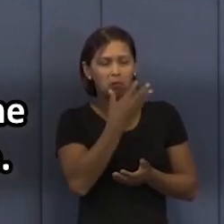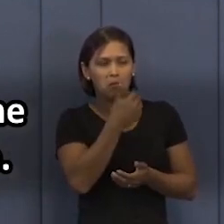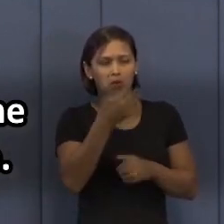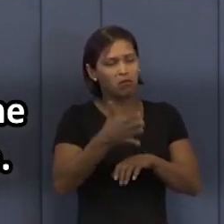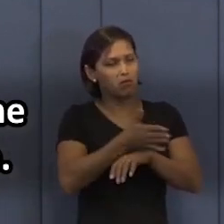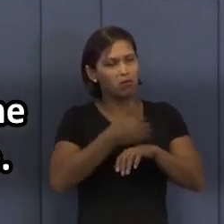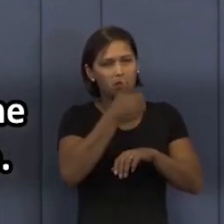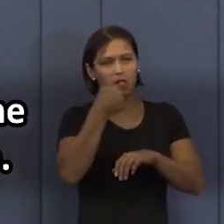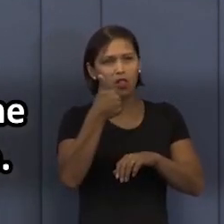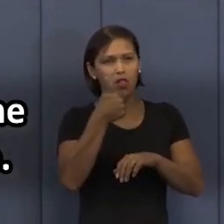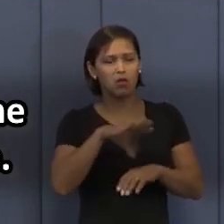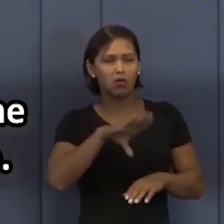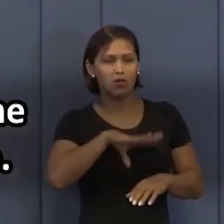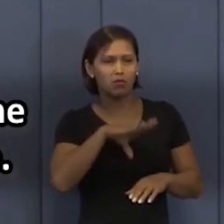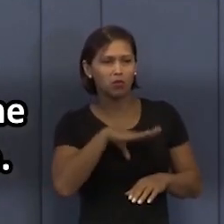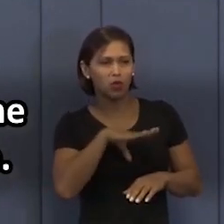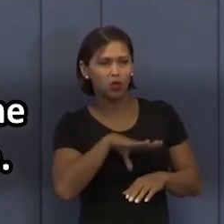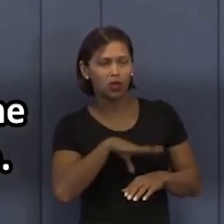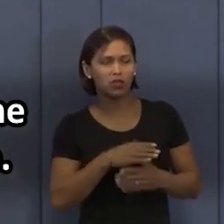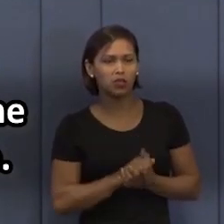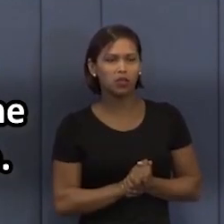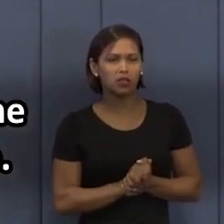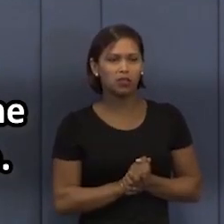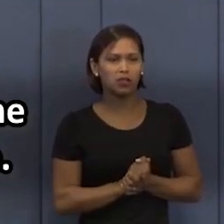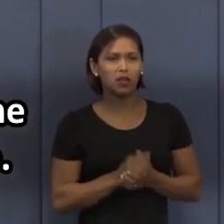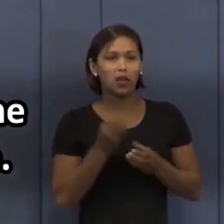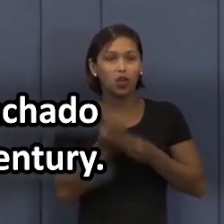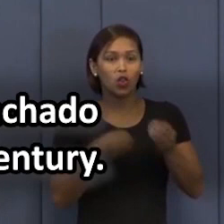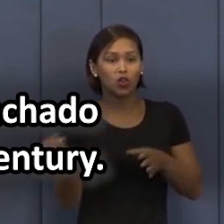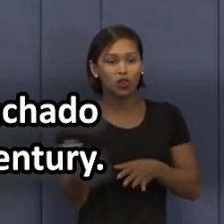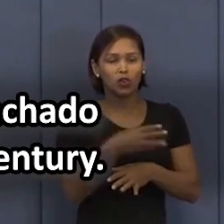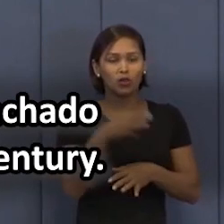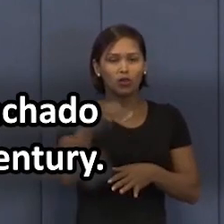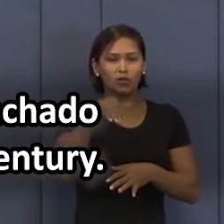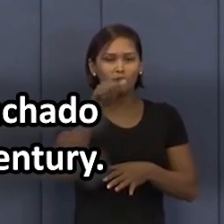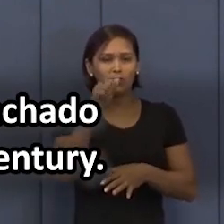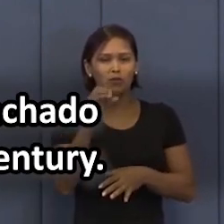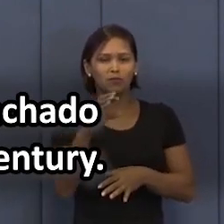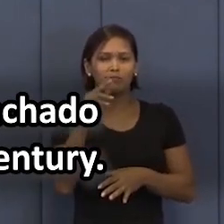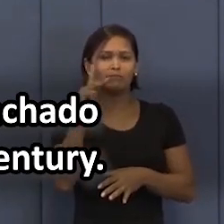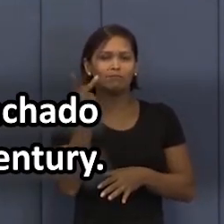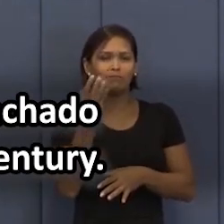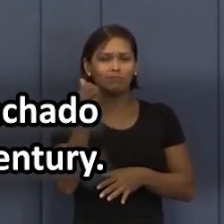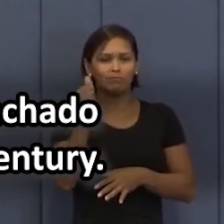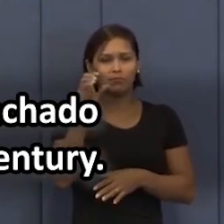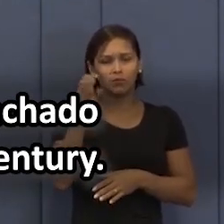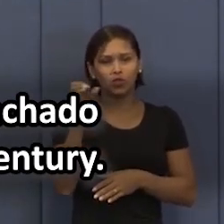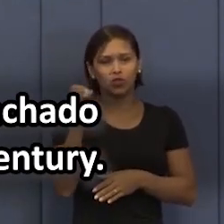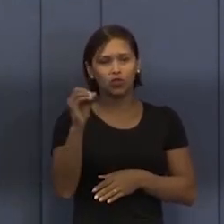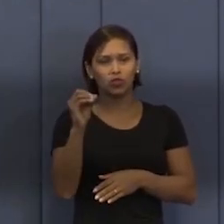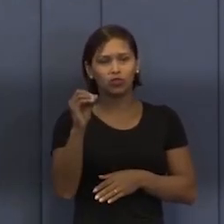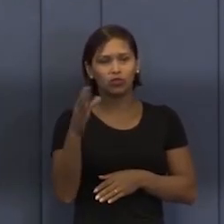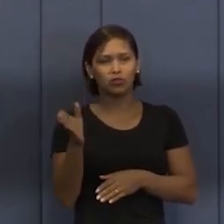no ápice do uso perfeito da língua portuguesa, né? Algumas pessoas até se referem ao Corsão como o novo Machado de Assis ou o Machado de Assis do século